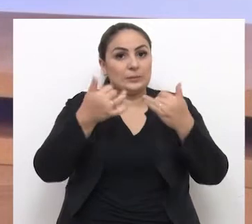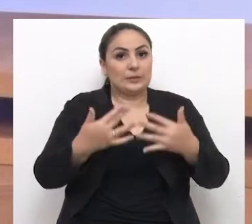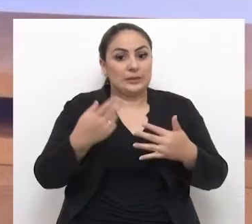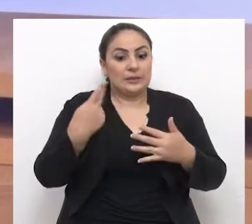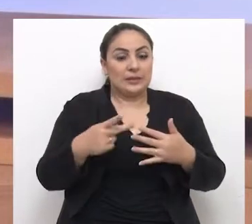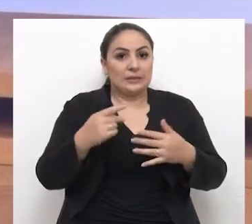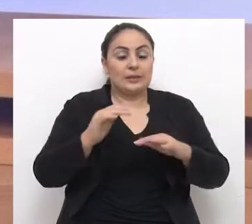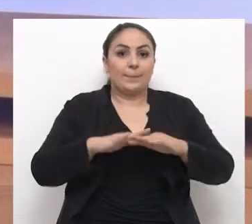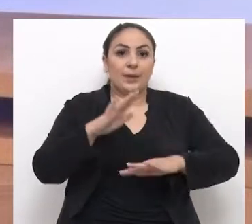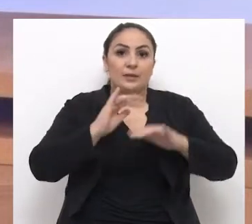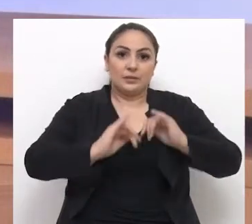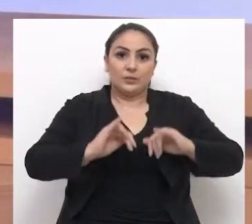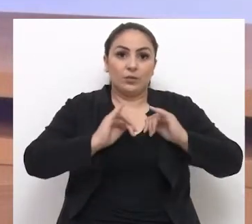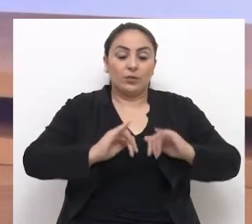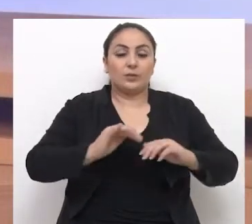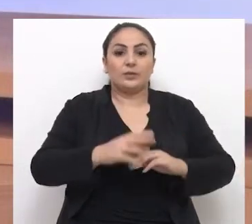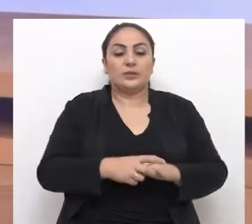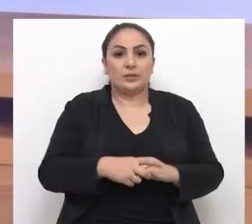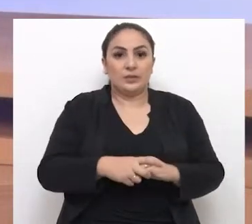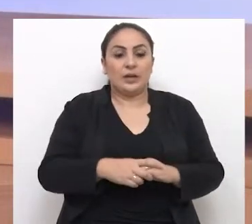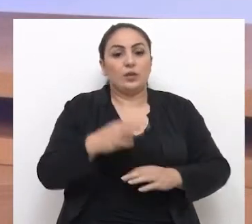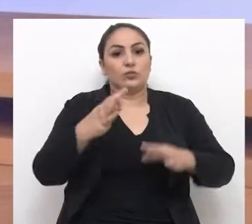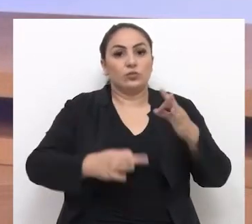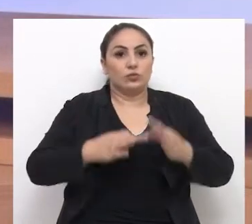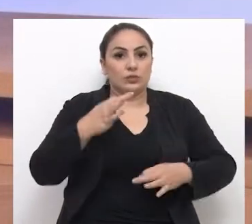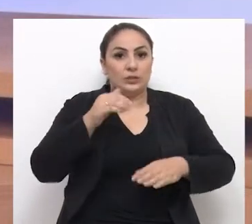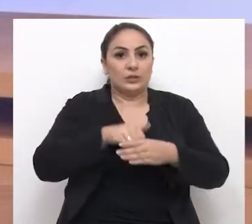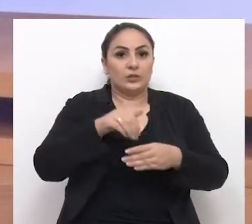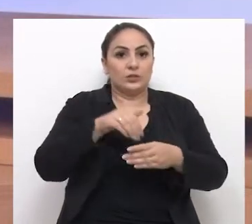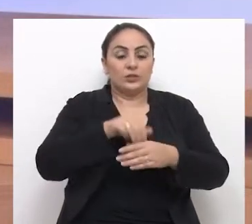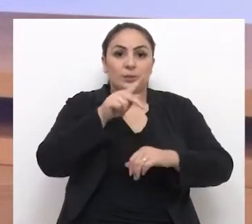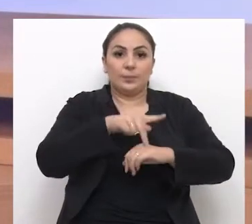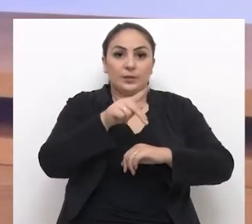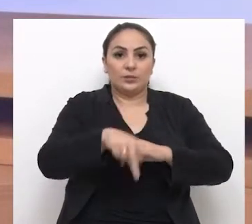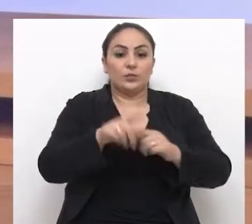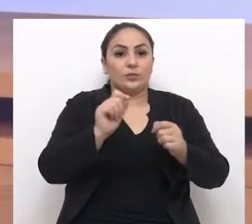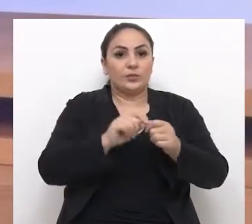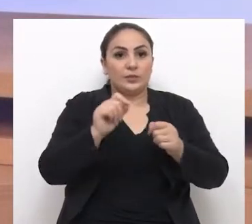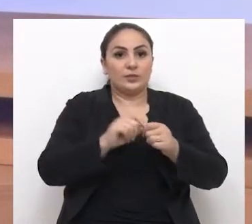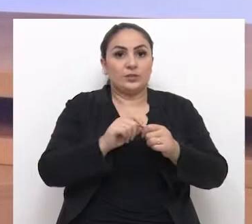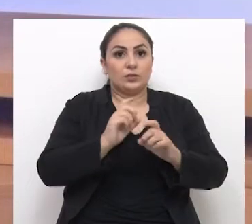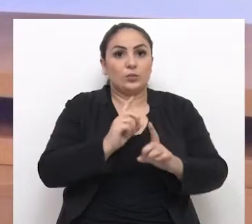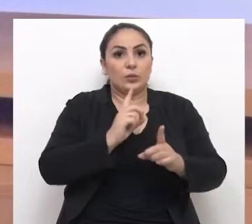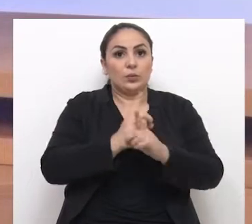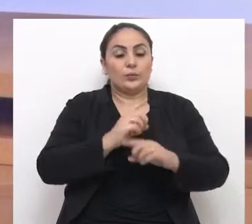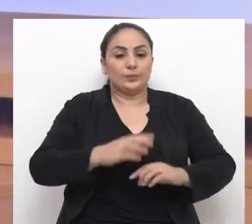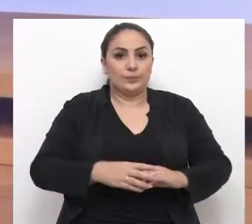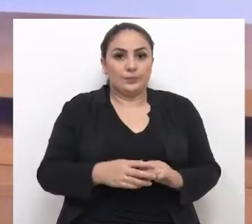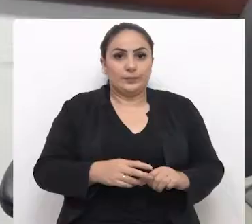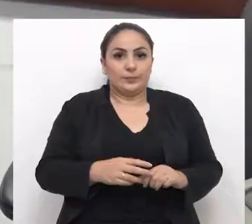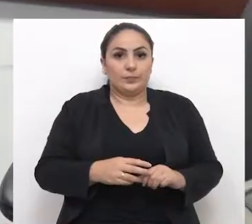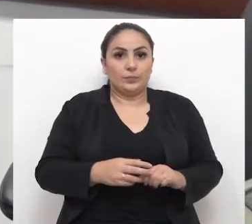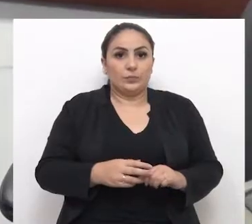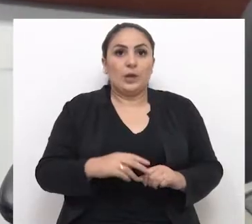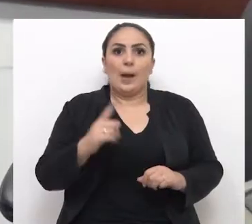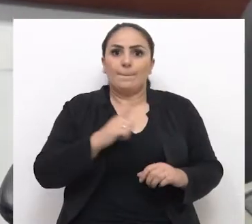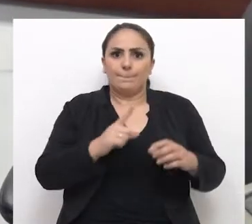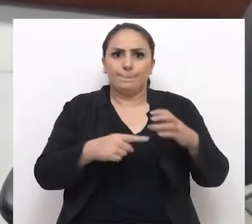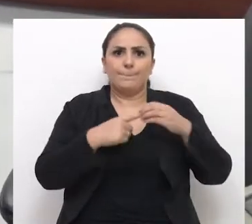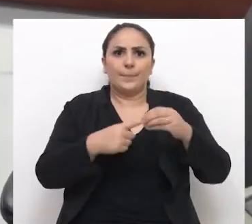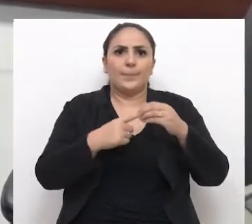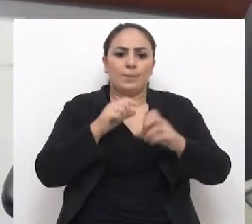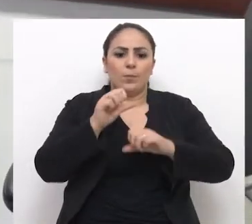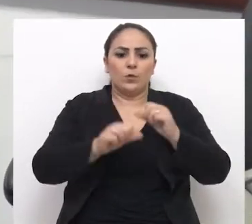para esclarecer estas e outras informações, a Justiça Eleitoral de Passo Fundo realizou um encontro. Acho que a